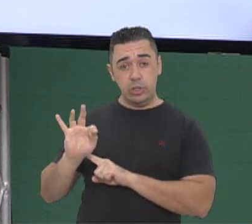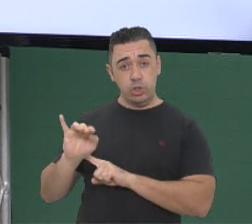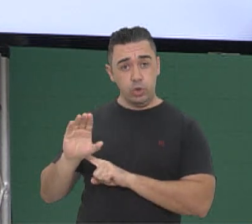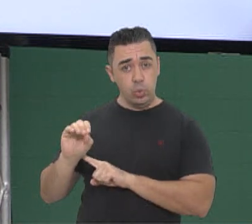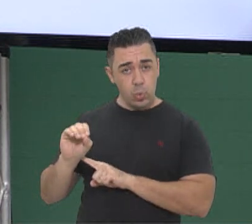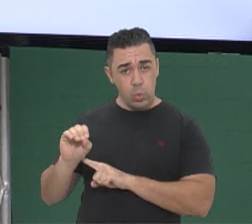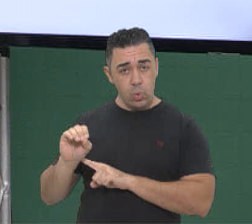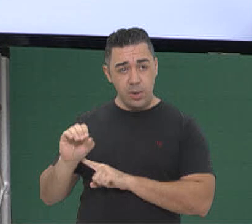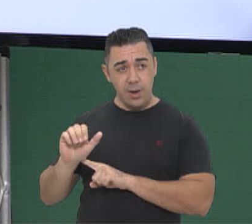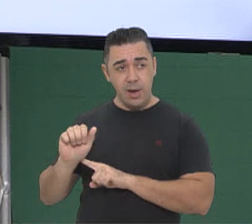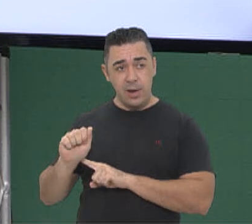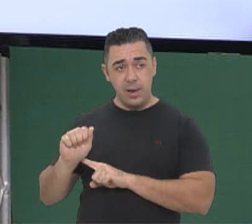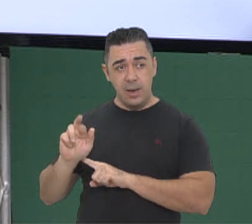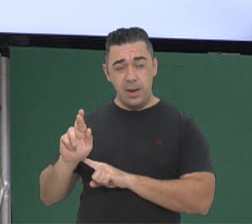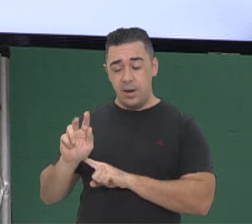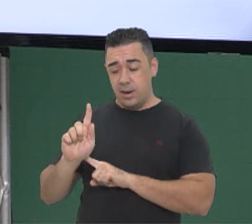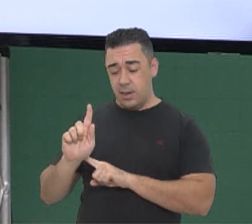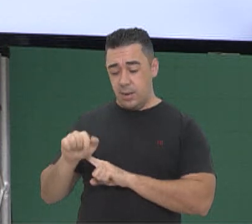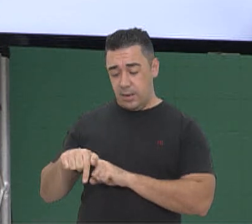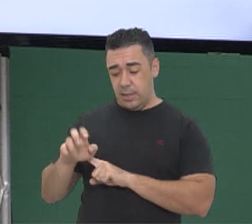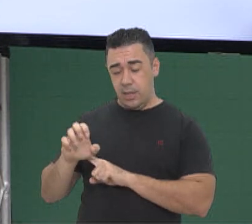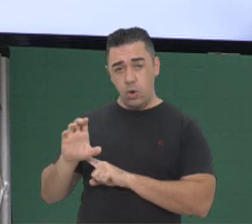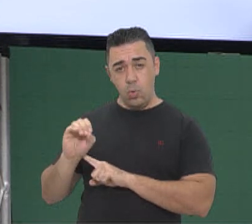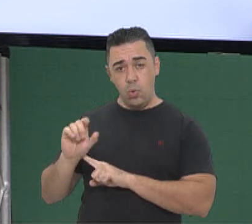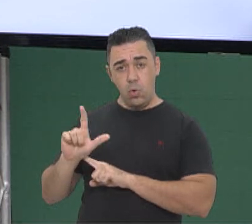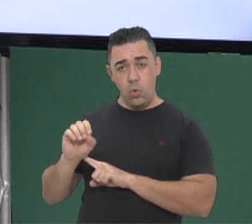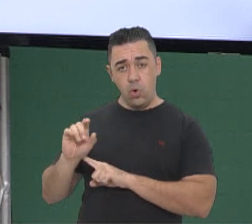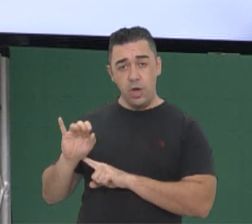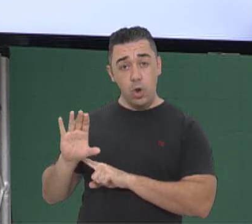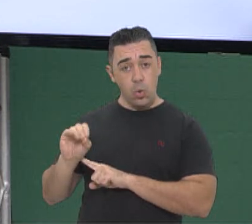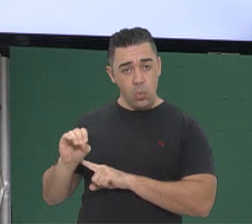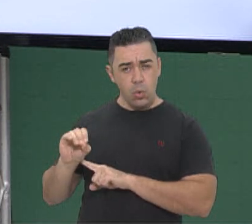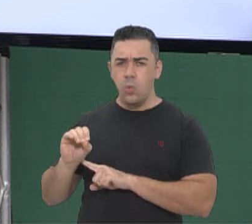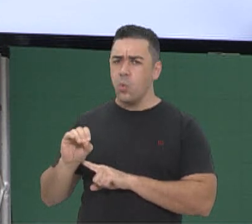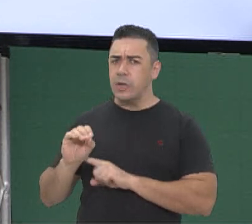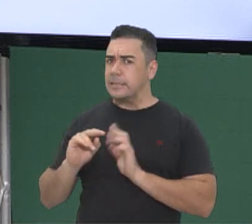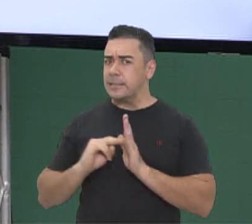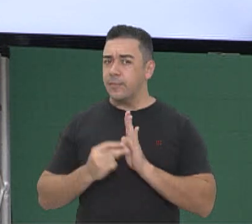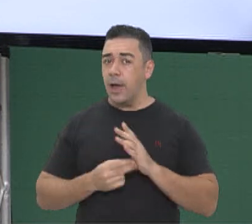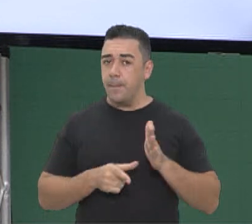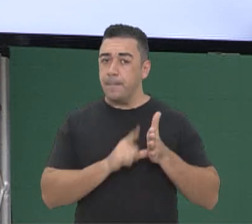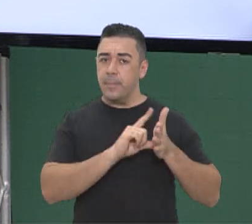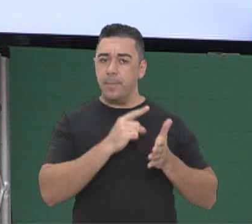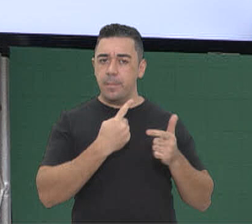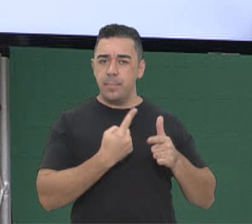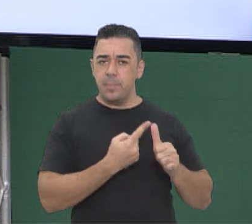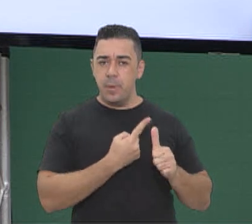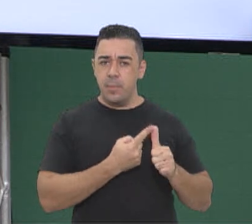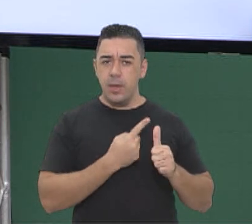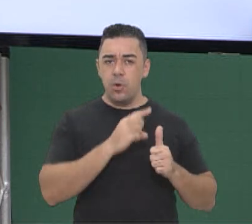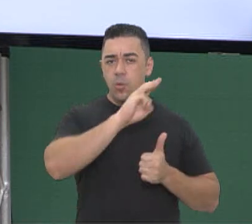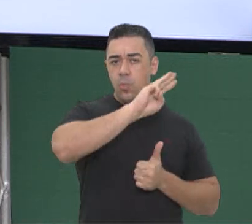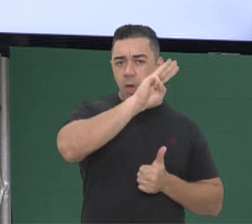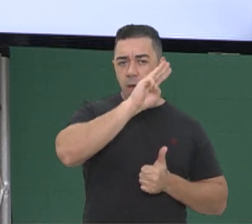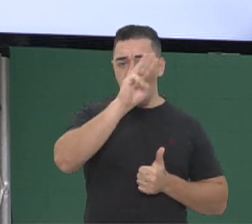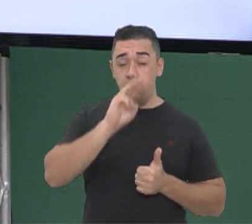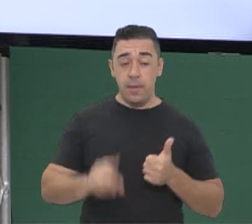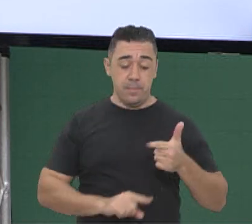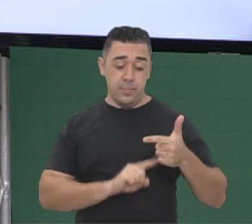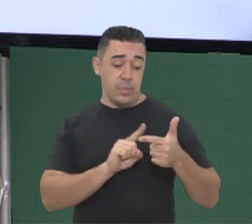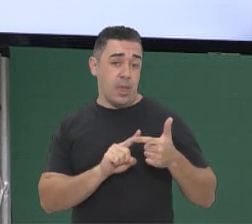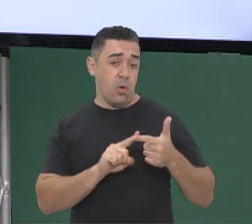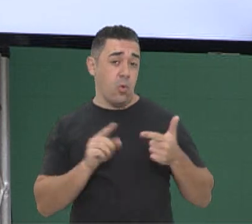recebe outro significado. O primeiro, site, lugar, né? Página web. E o